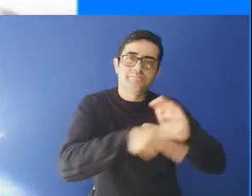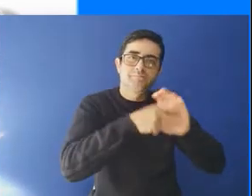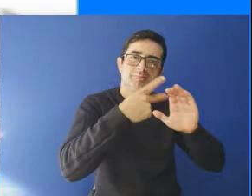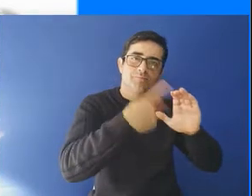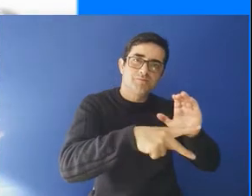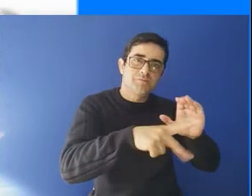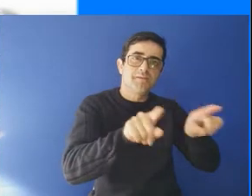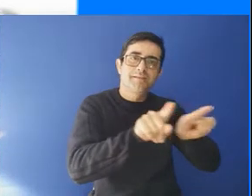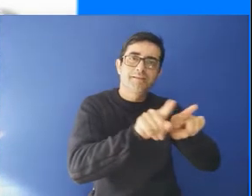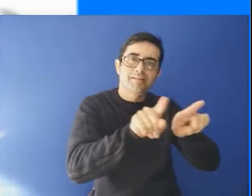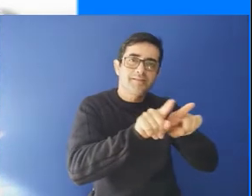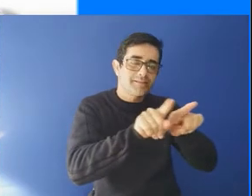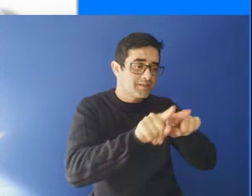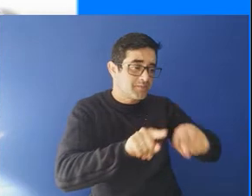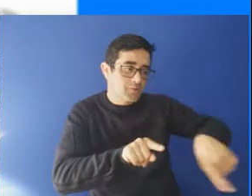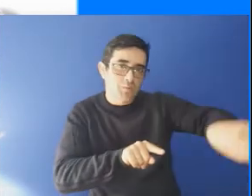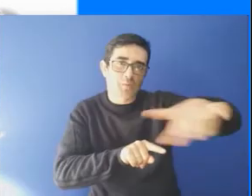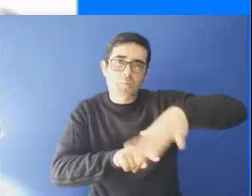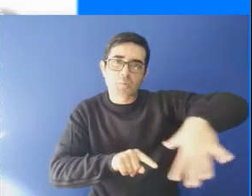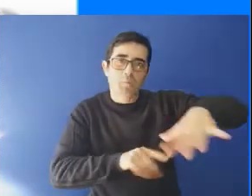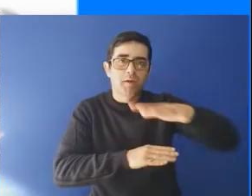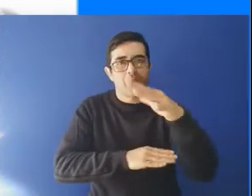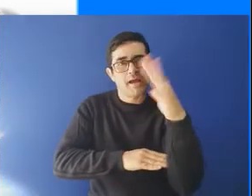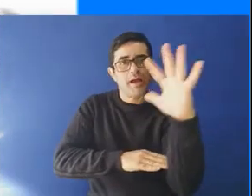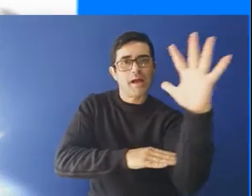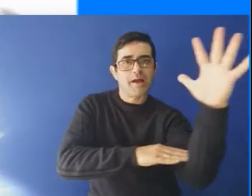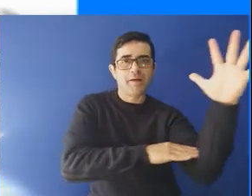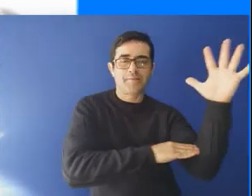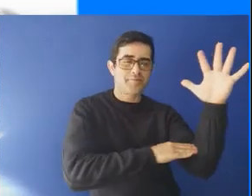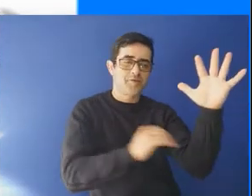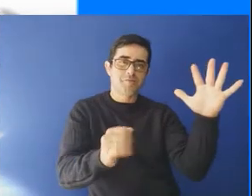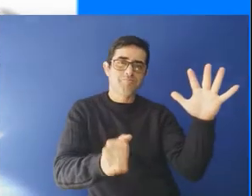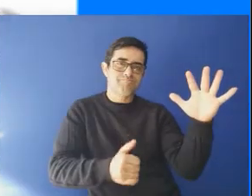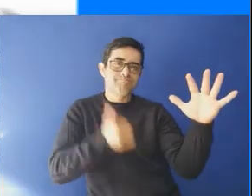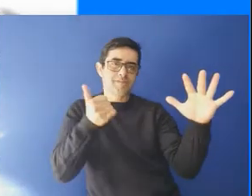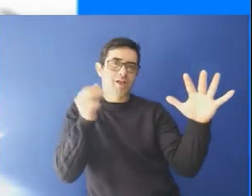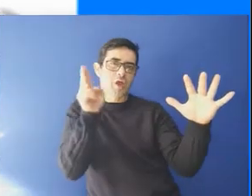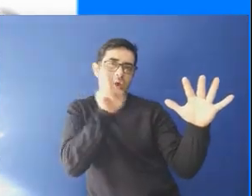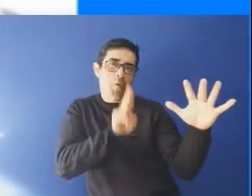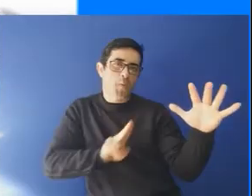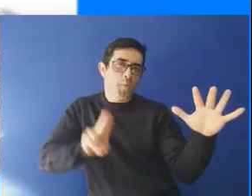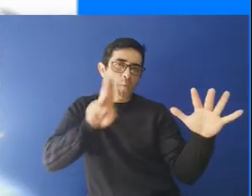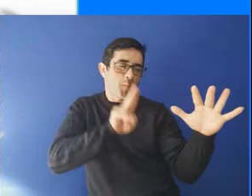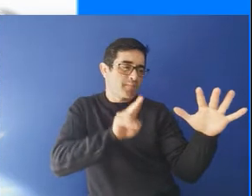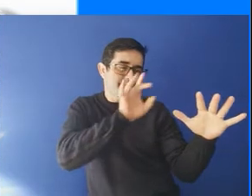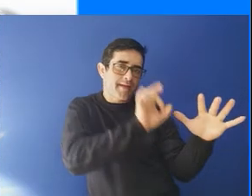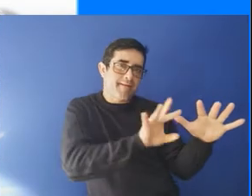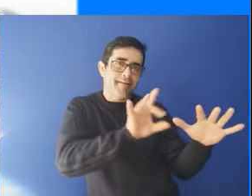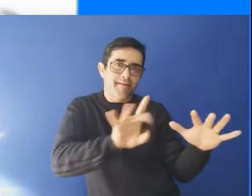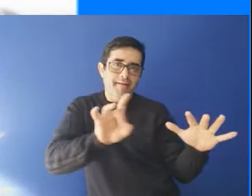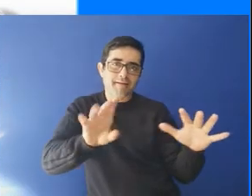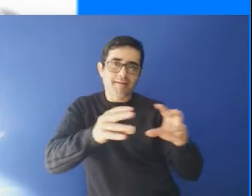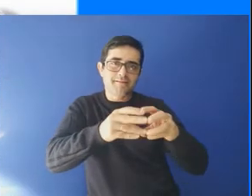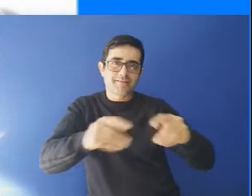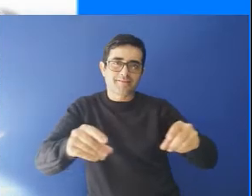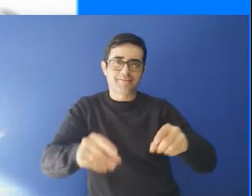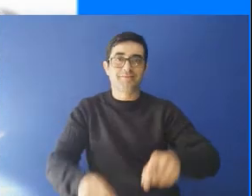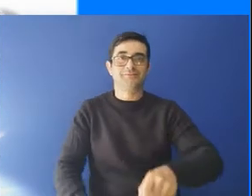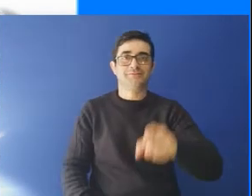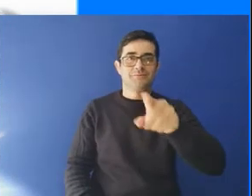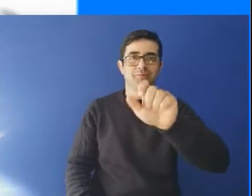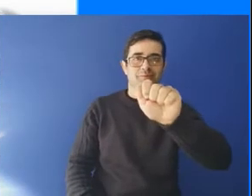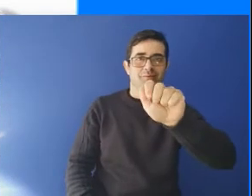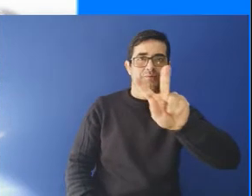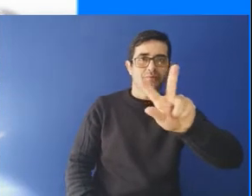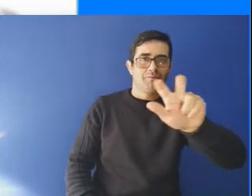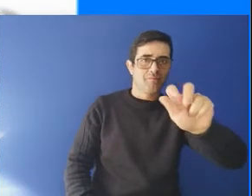solo, a classe de solo, com a sua vulnerabilidade ambiental e determinar quais seriam os melhores usos para cada um desses